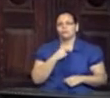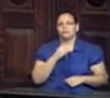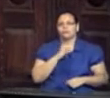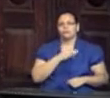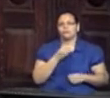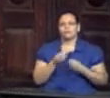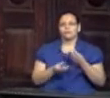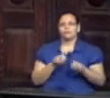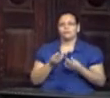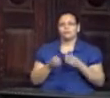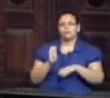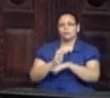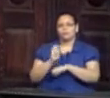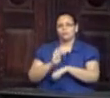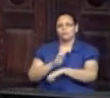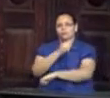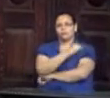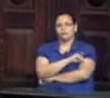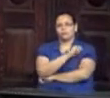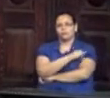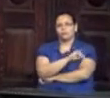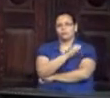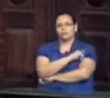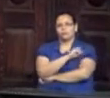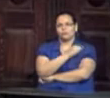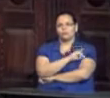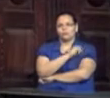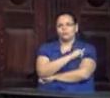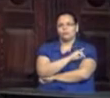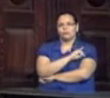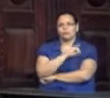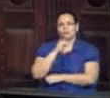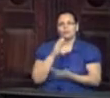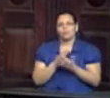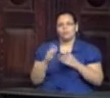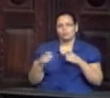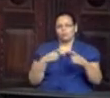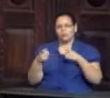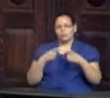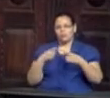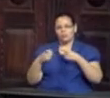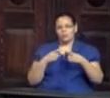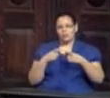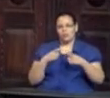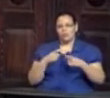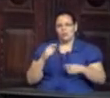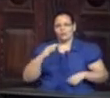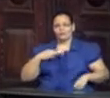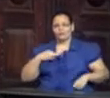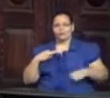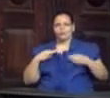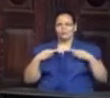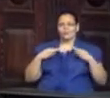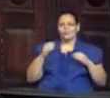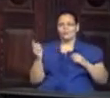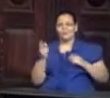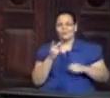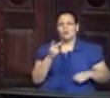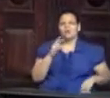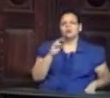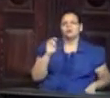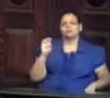quer ajudar mesmo o Estado do Rio, faça um novo pacto federativo e acabe com a guerra fiscal entre os estados. Mas a União também